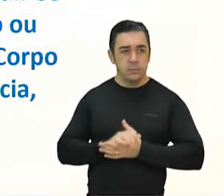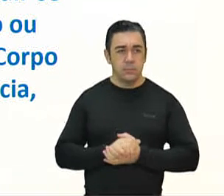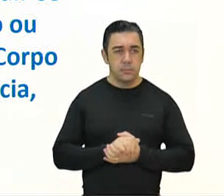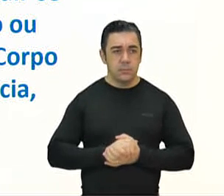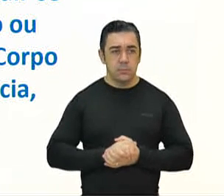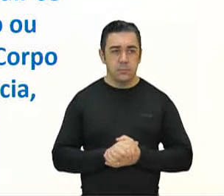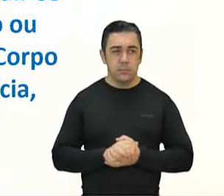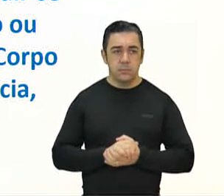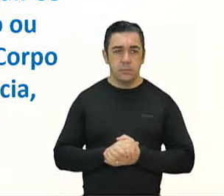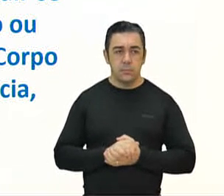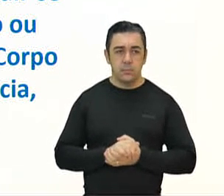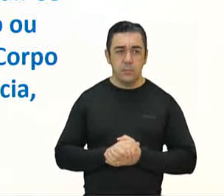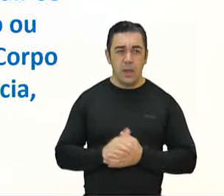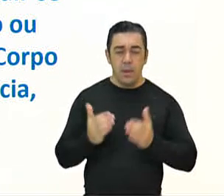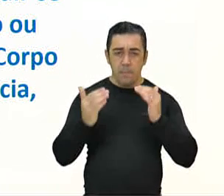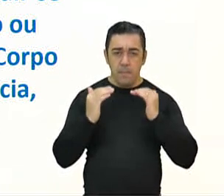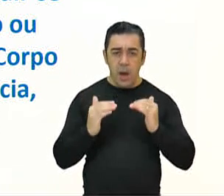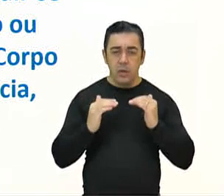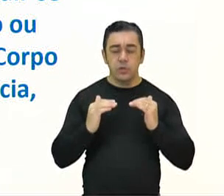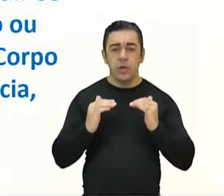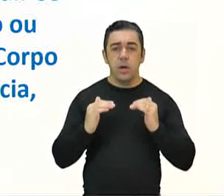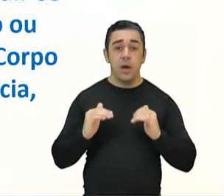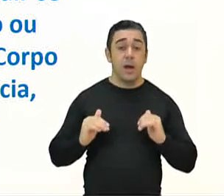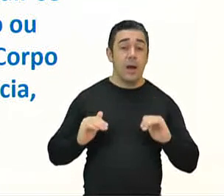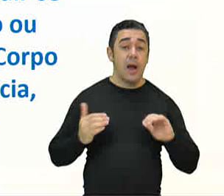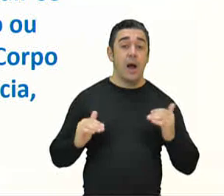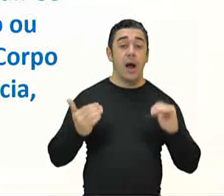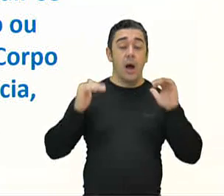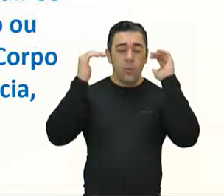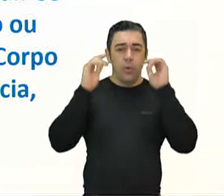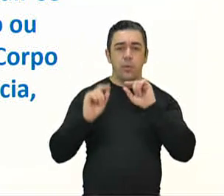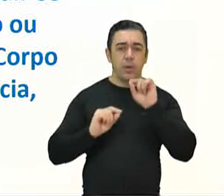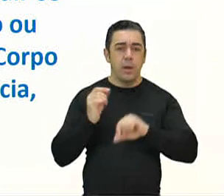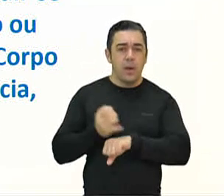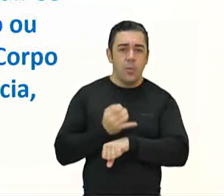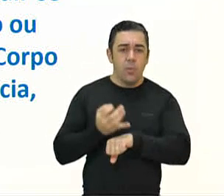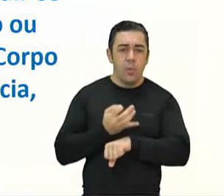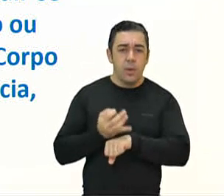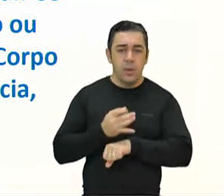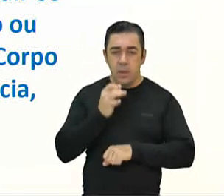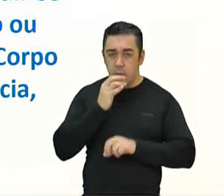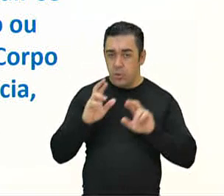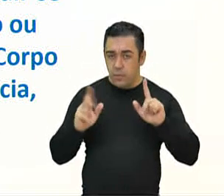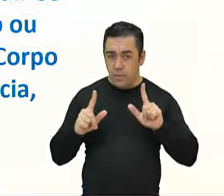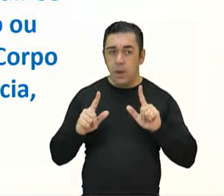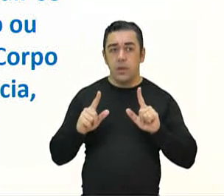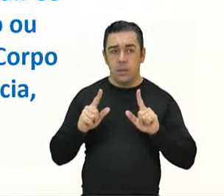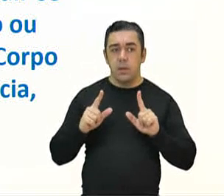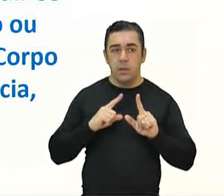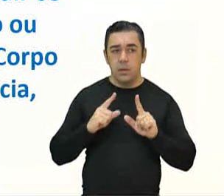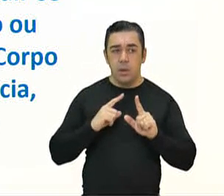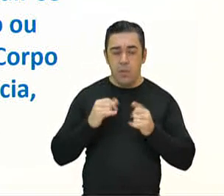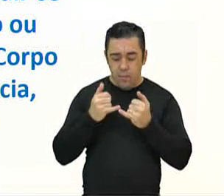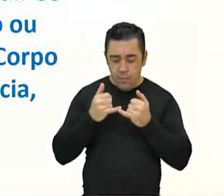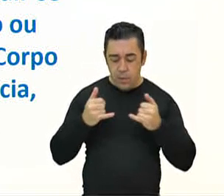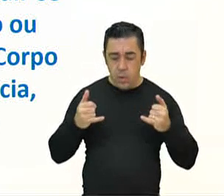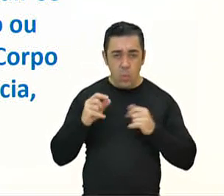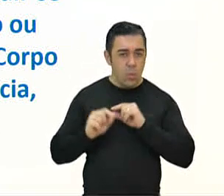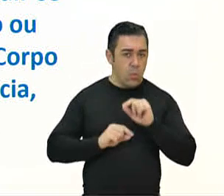Niederspannungs-Hoslisting, é baixa tensão e alta capacidade de interrupção. Ele é feito de um material, um